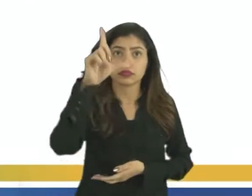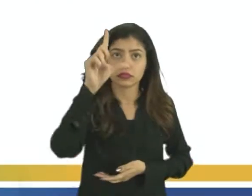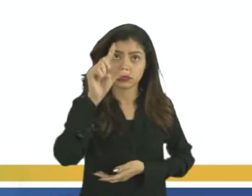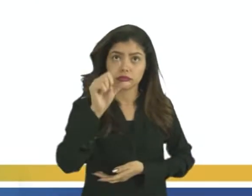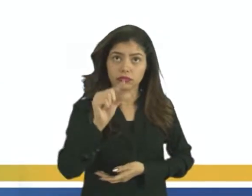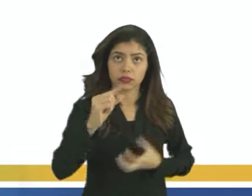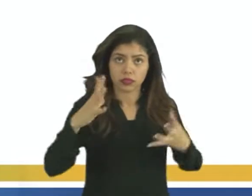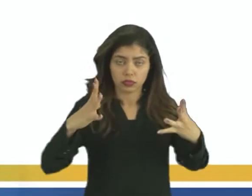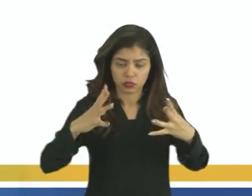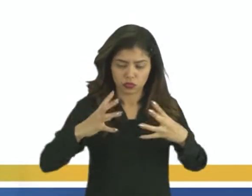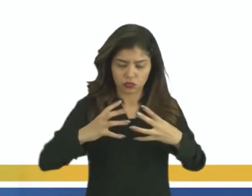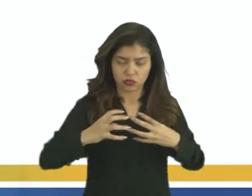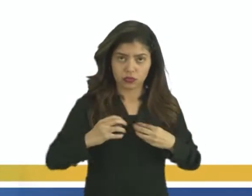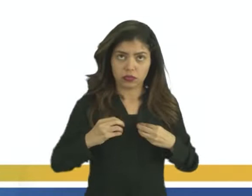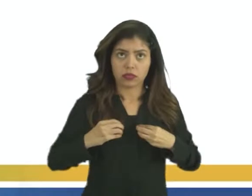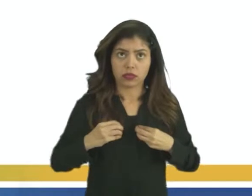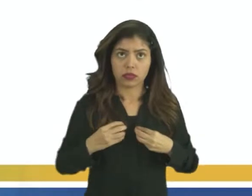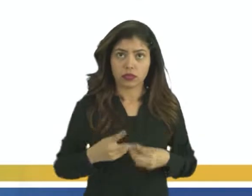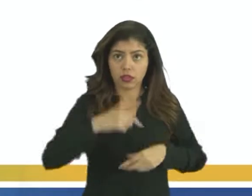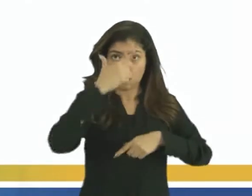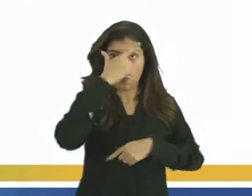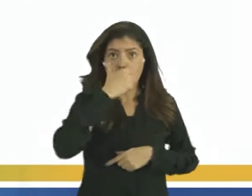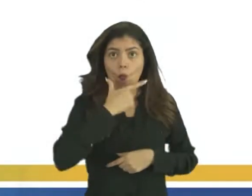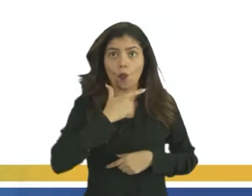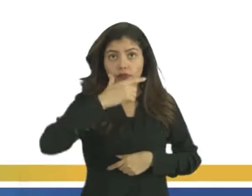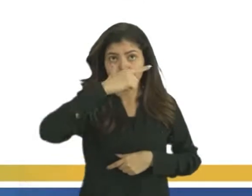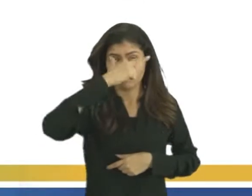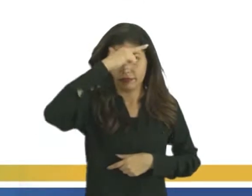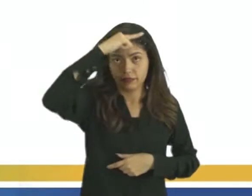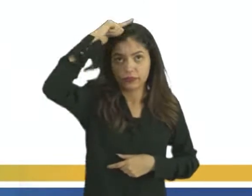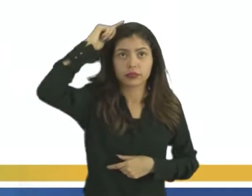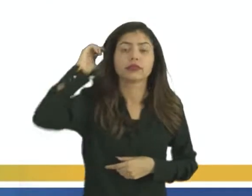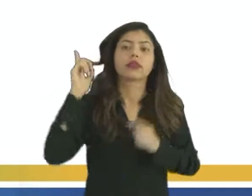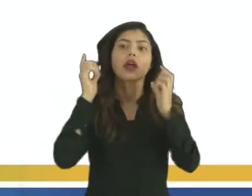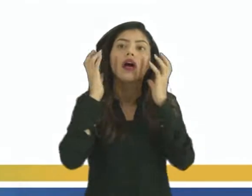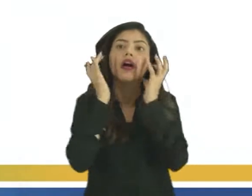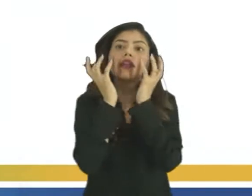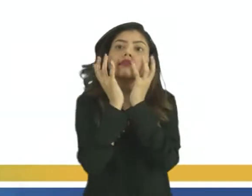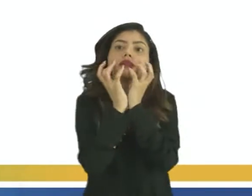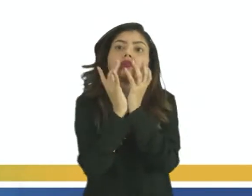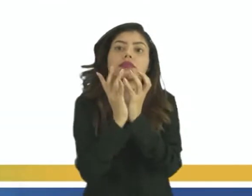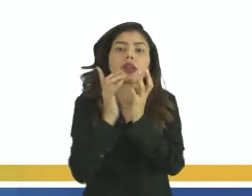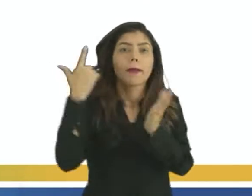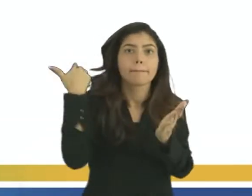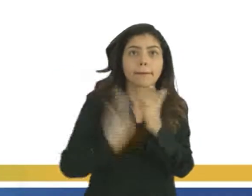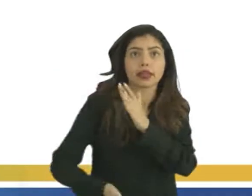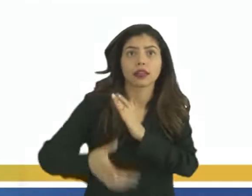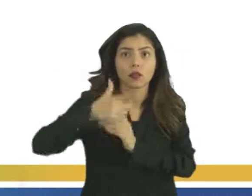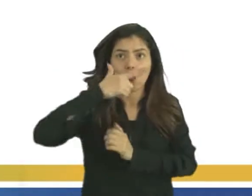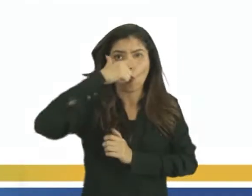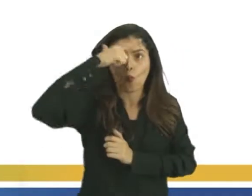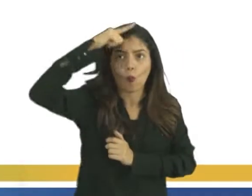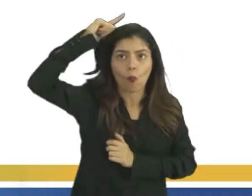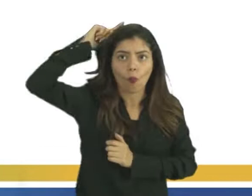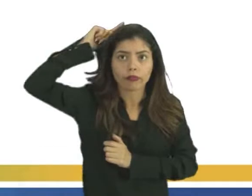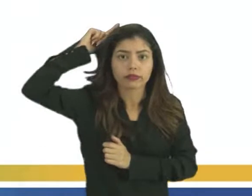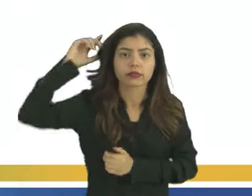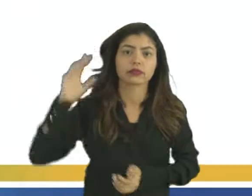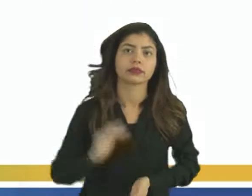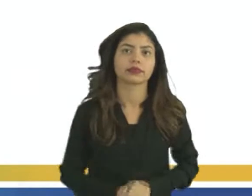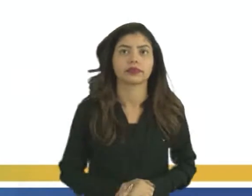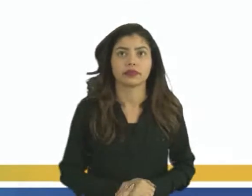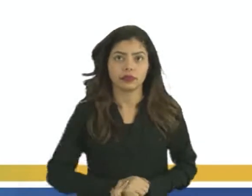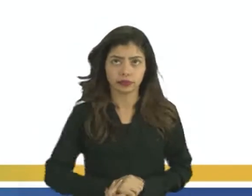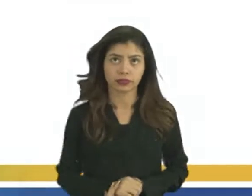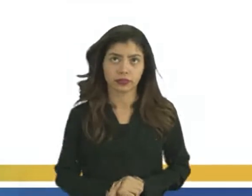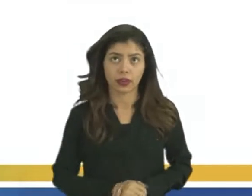diminuição dos seios, pelos faciais, né, a barba, e a perda de cabelo, né? Ela não chega a ficar calva,